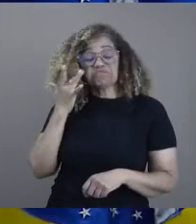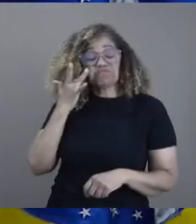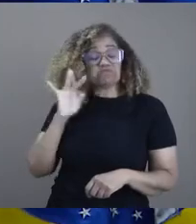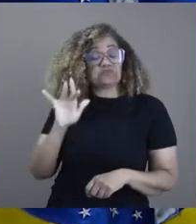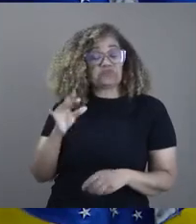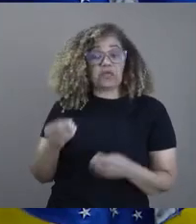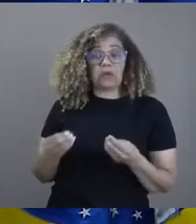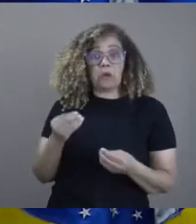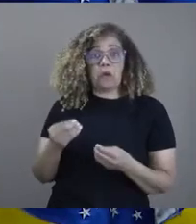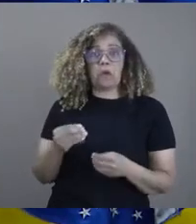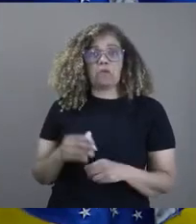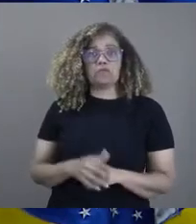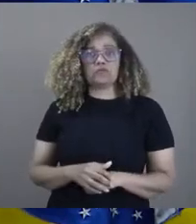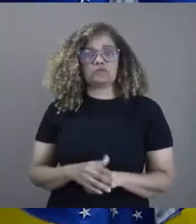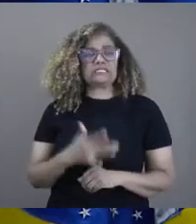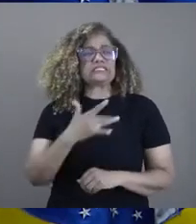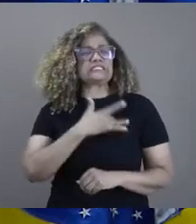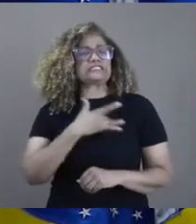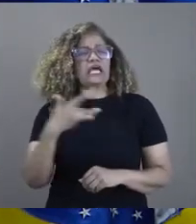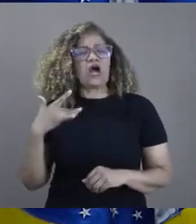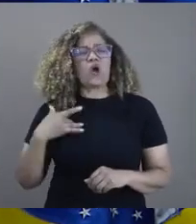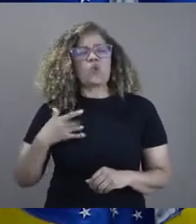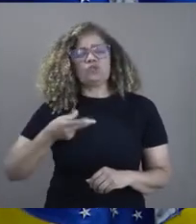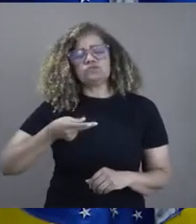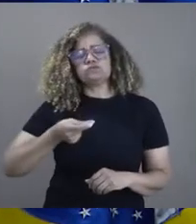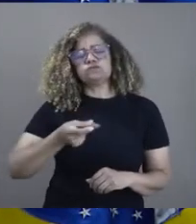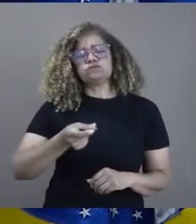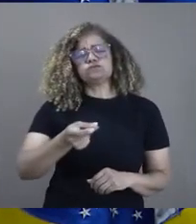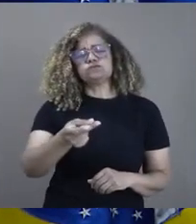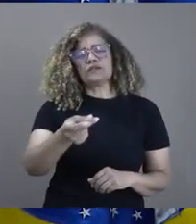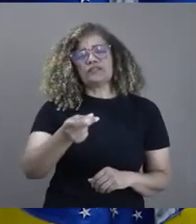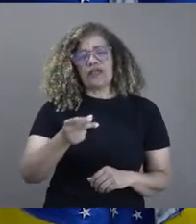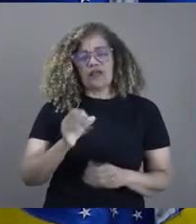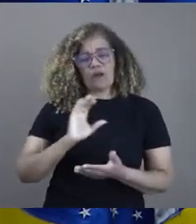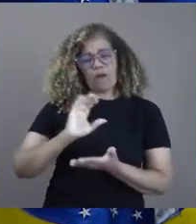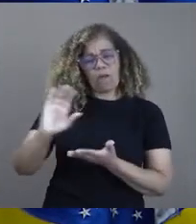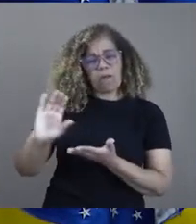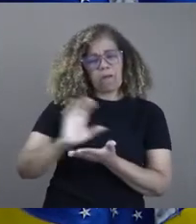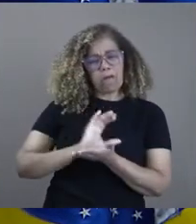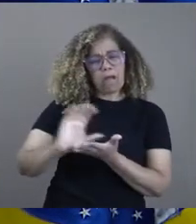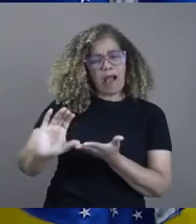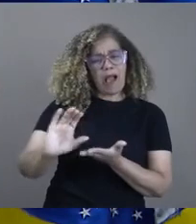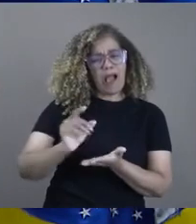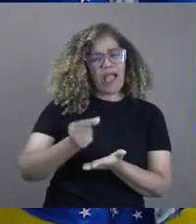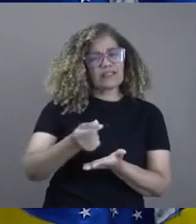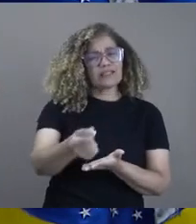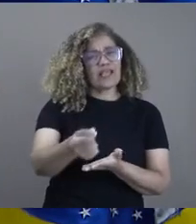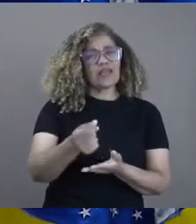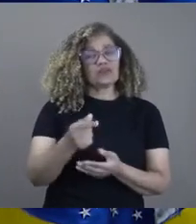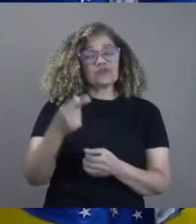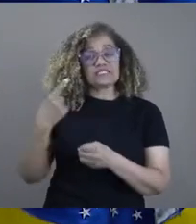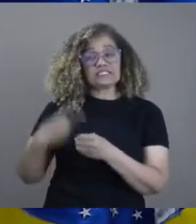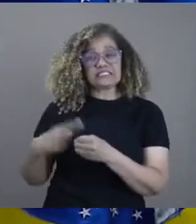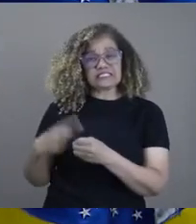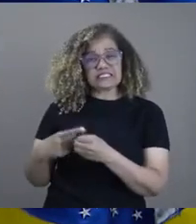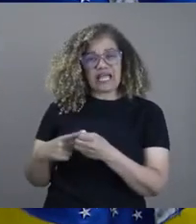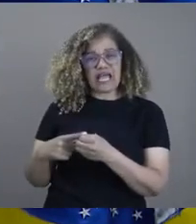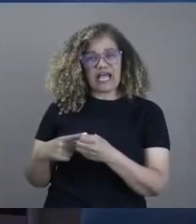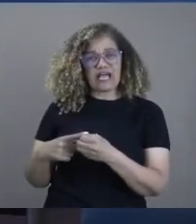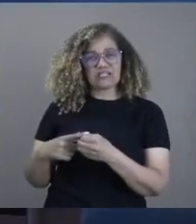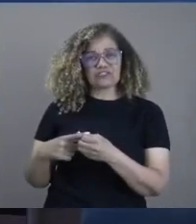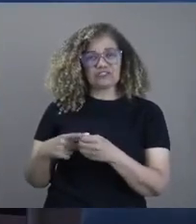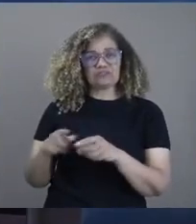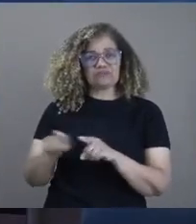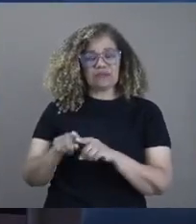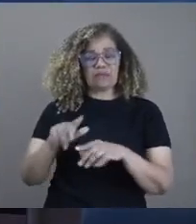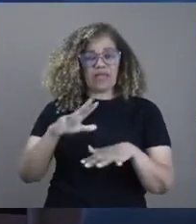custeio de saúde pro resto da vida a de eterno paraa cidade de Águas Lindas no seu